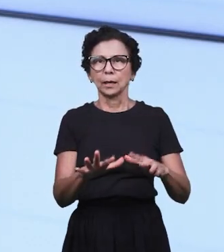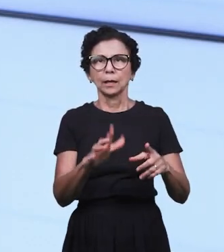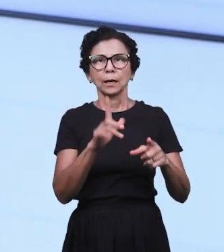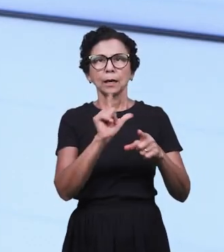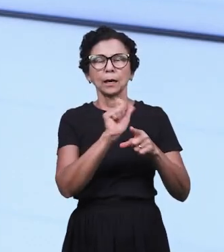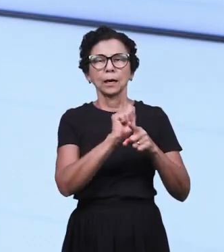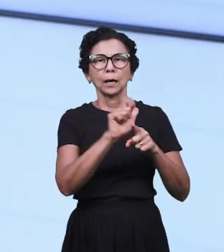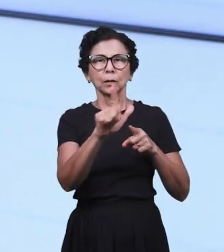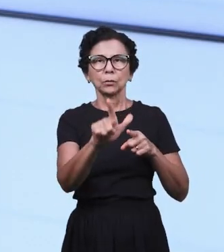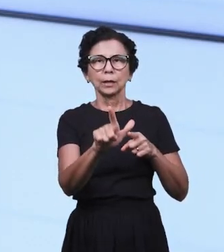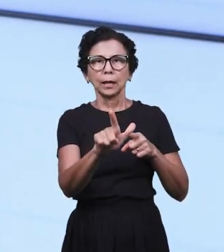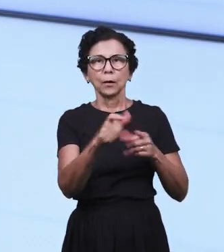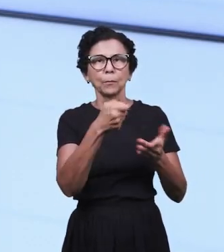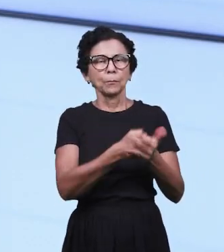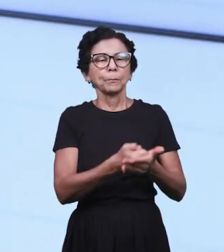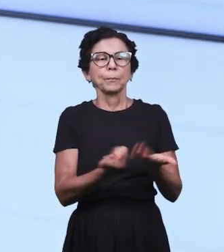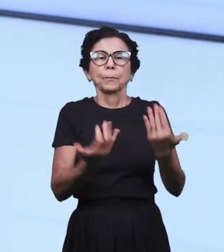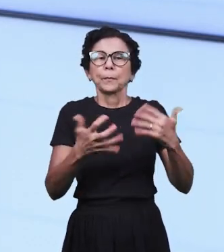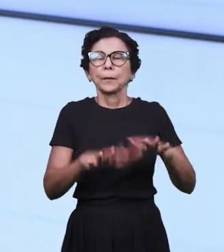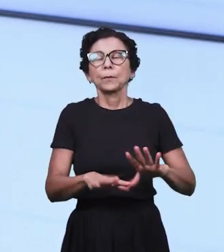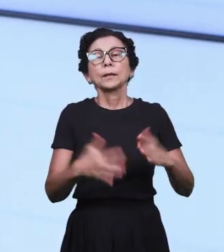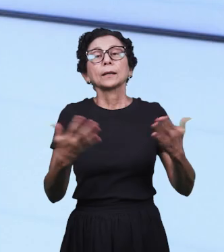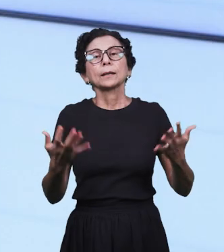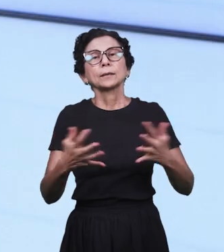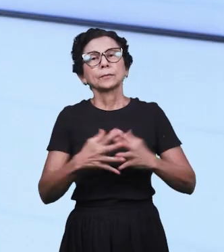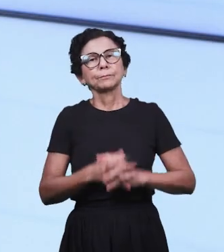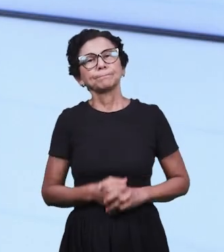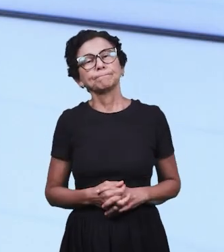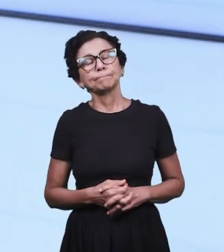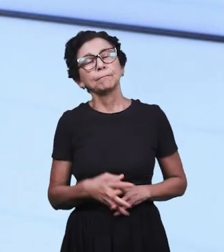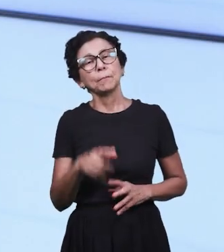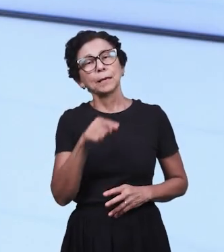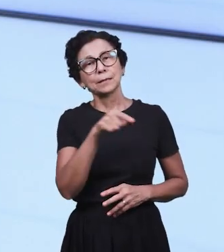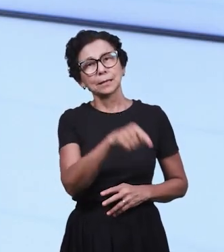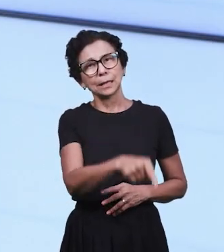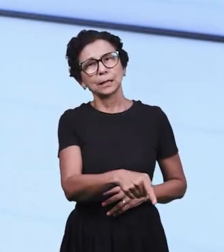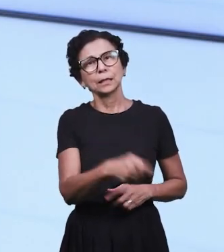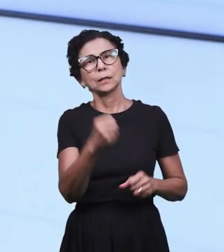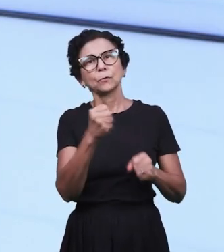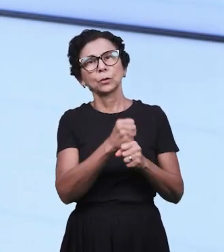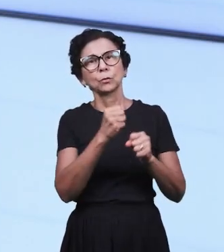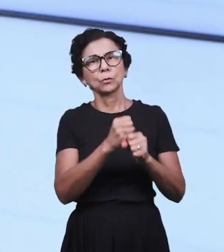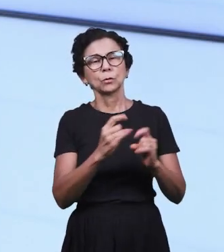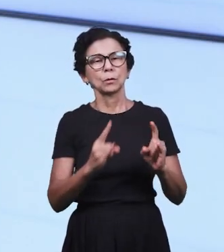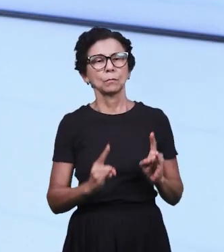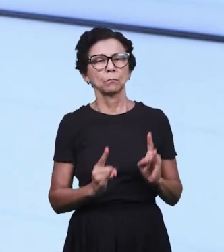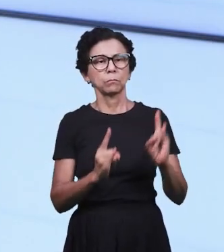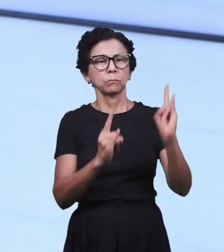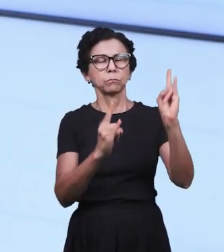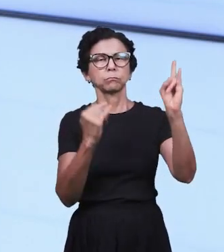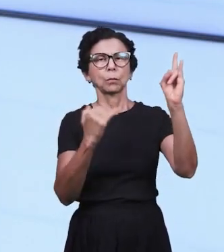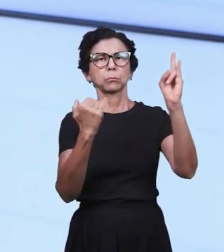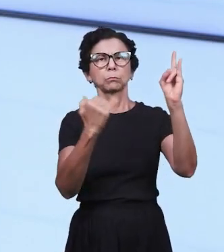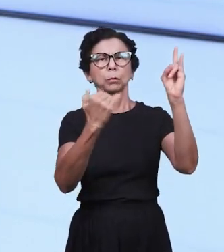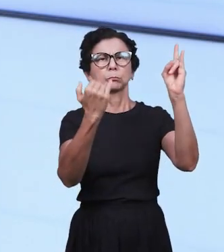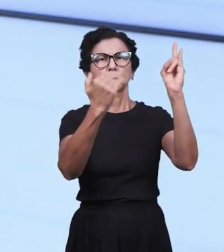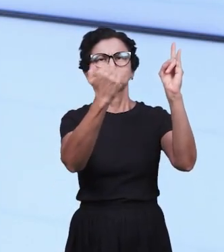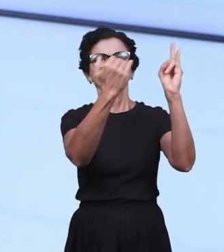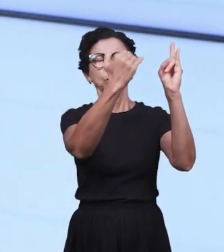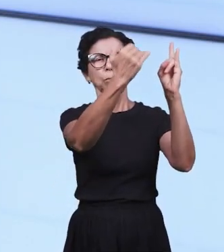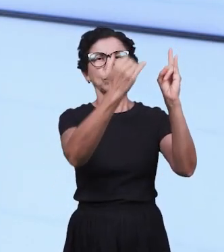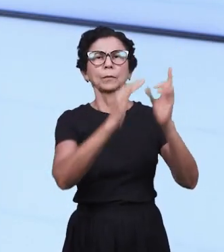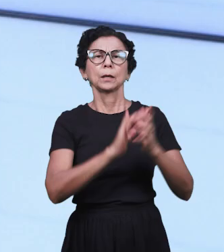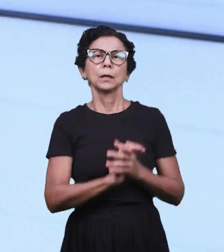é um imóvel onde nesse imóvel foram construídos vários apartamentos, ele mora em um, aluga aos